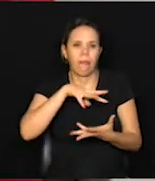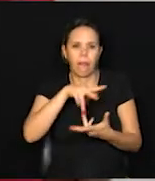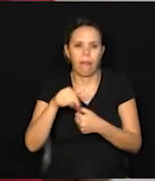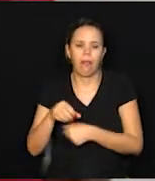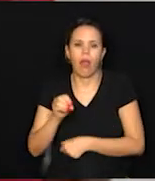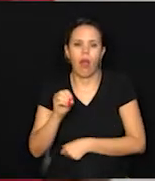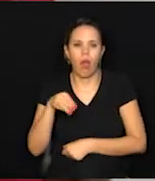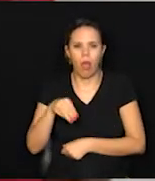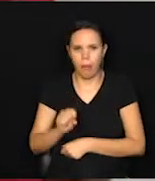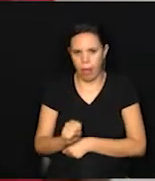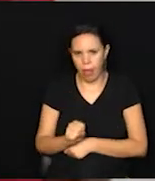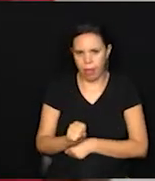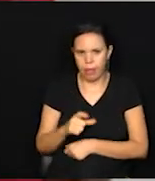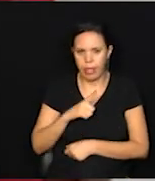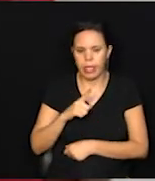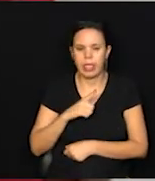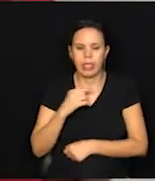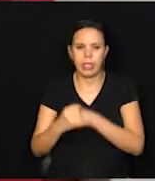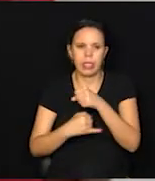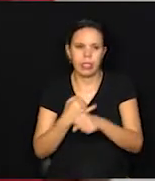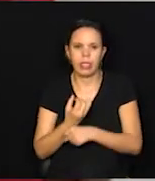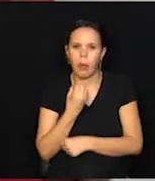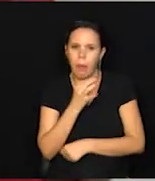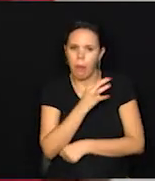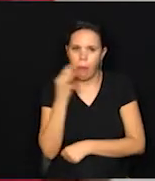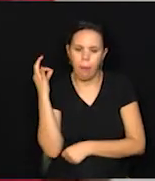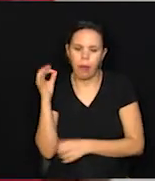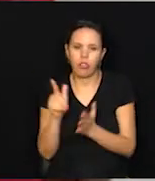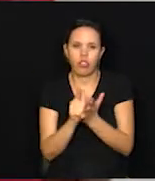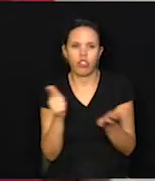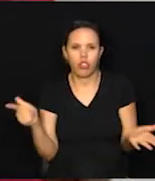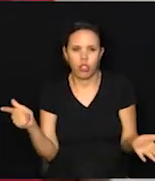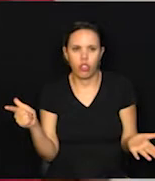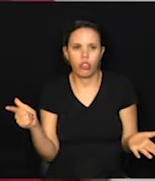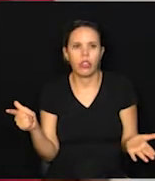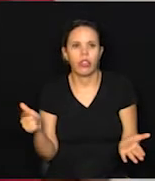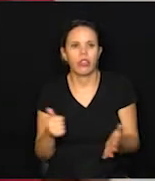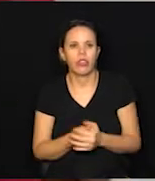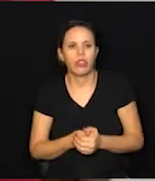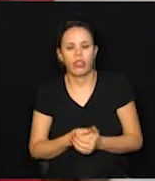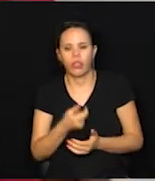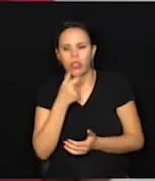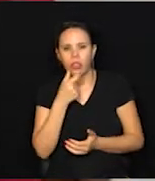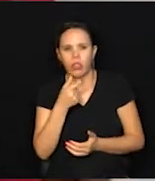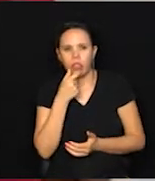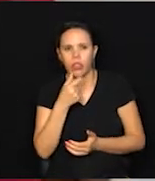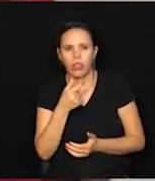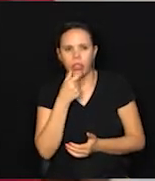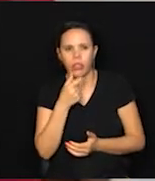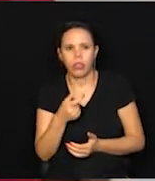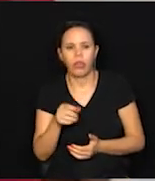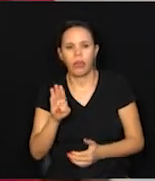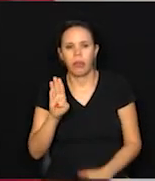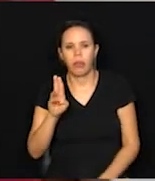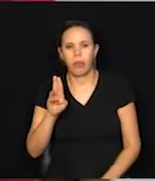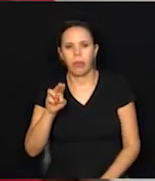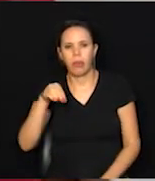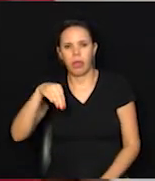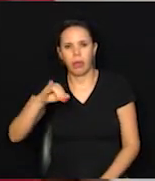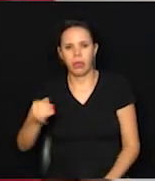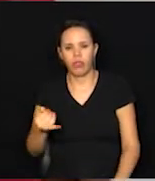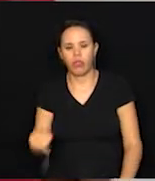Saúde. Tem um link muito bom com o jornal britânico, né, de medicina, o BMJ, e ele faz